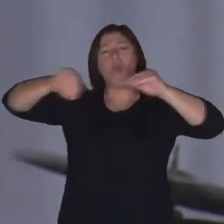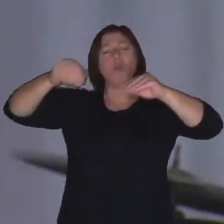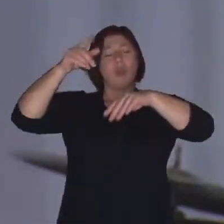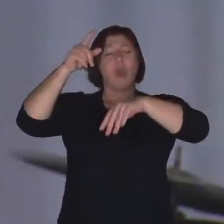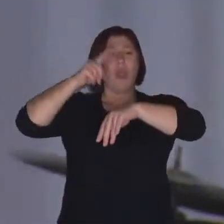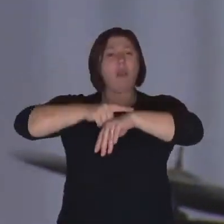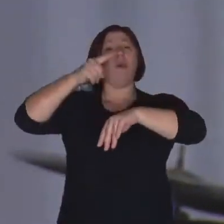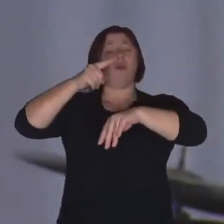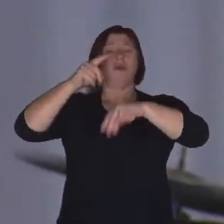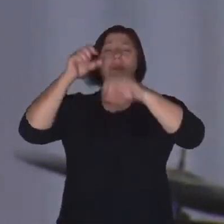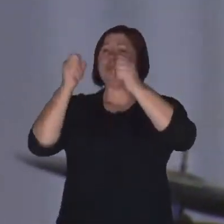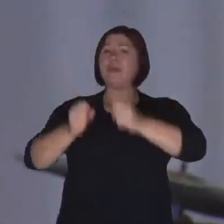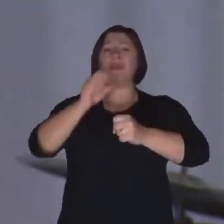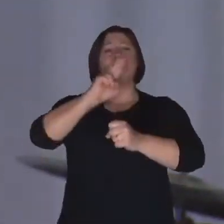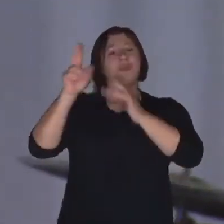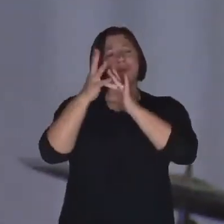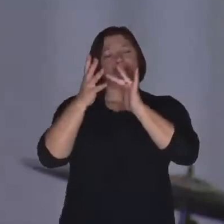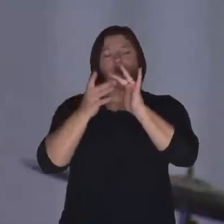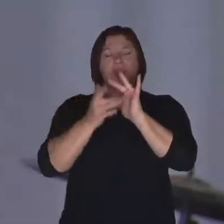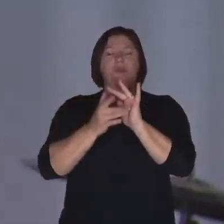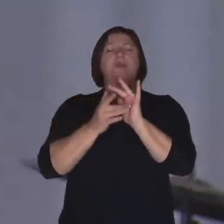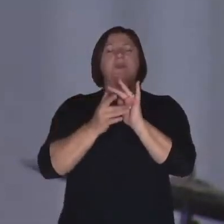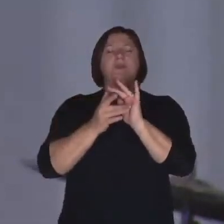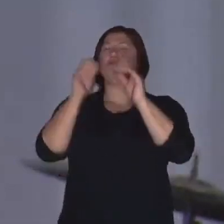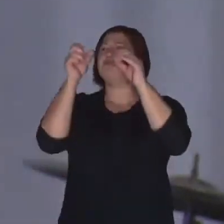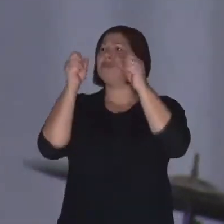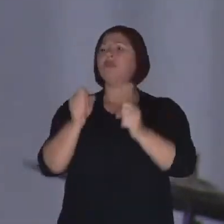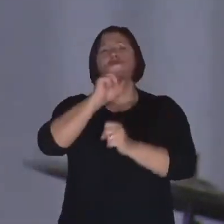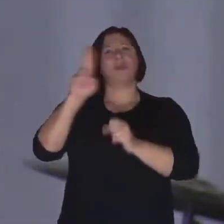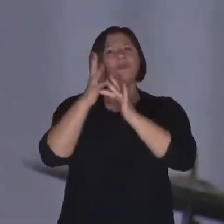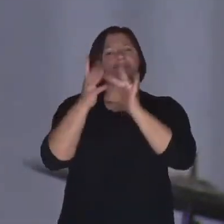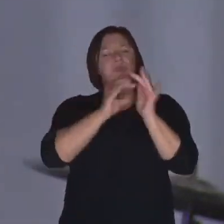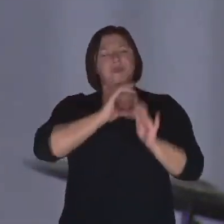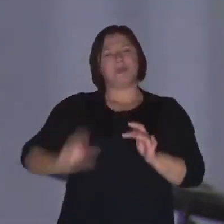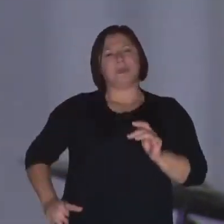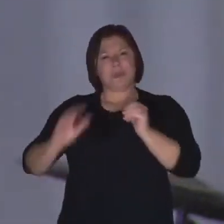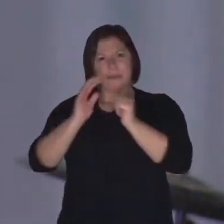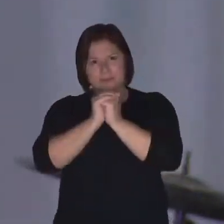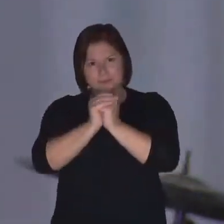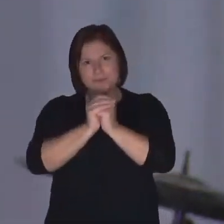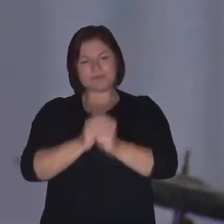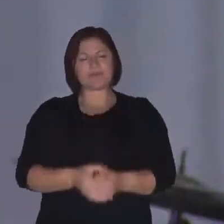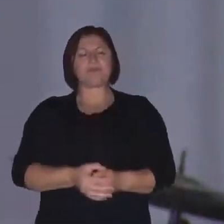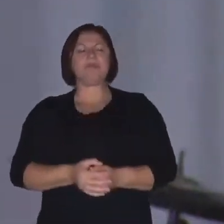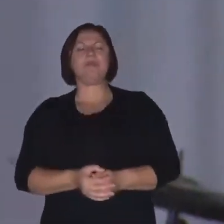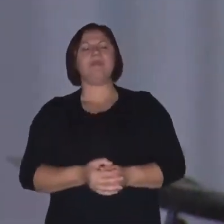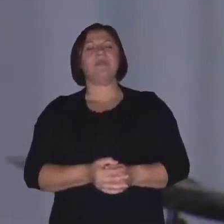Cristo. Pelo poder do nome de Jesus Cristo. Amém. Amém.